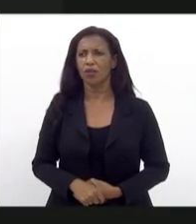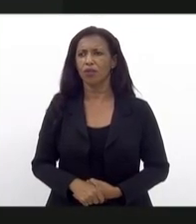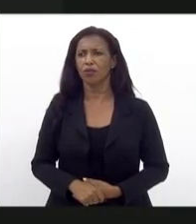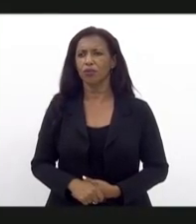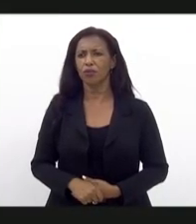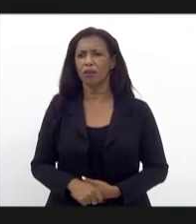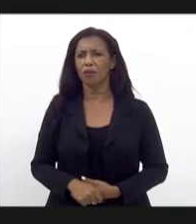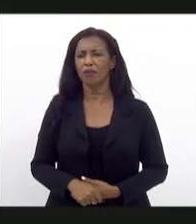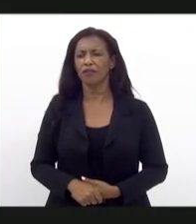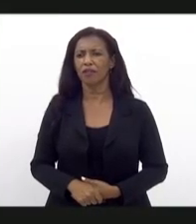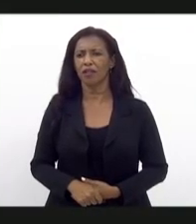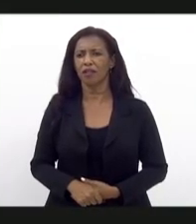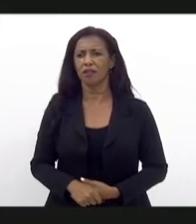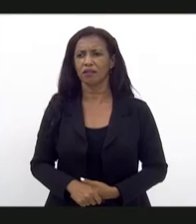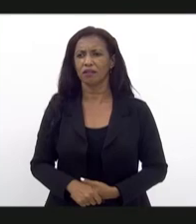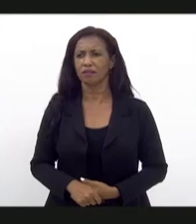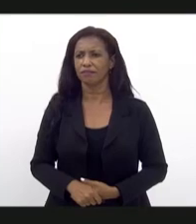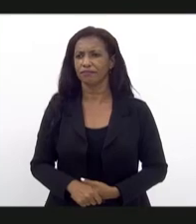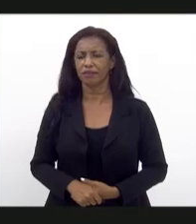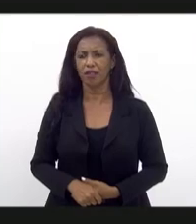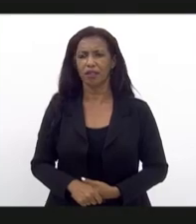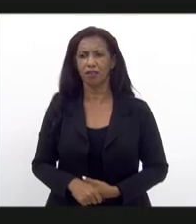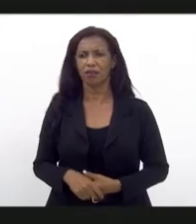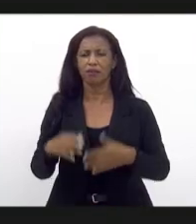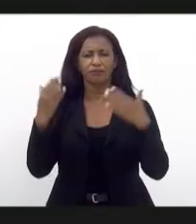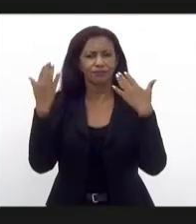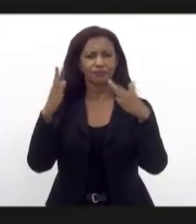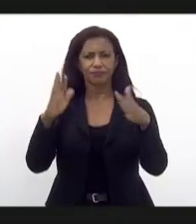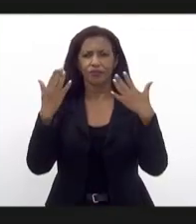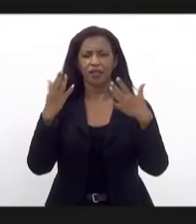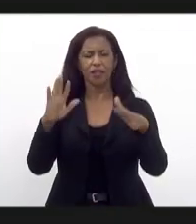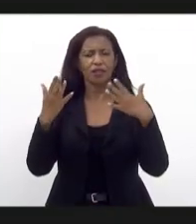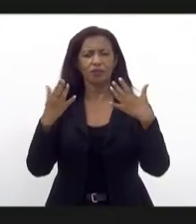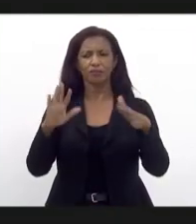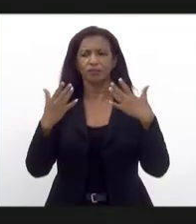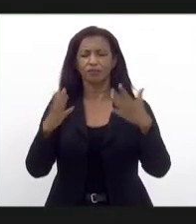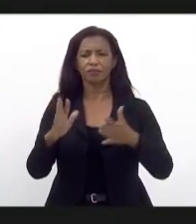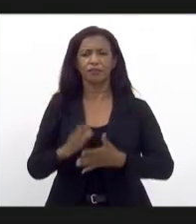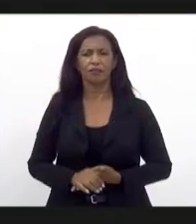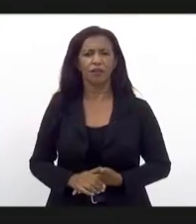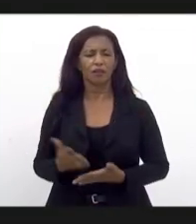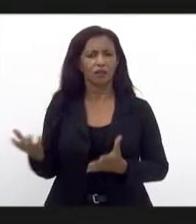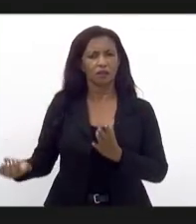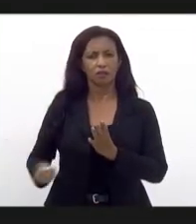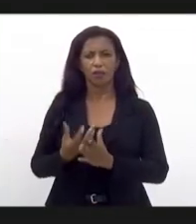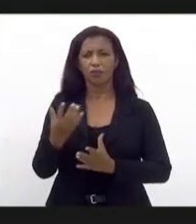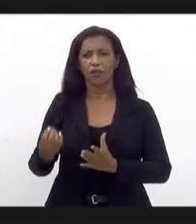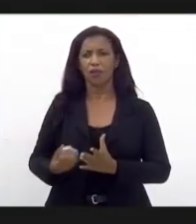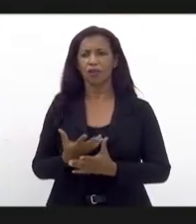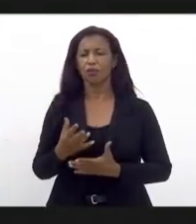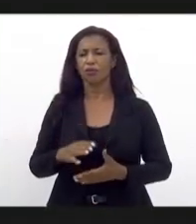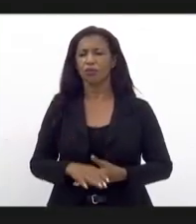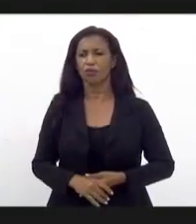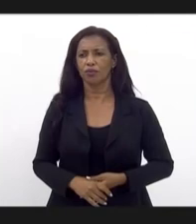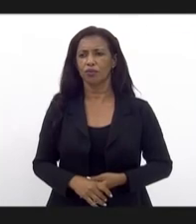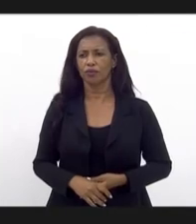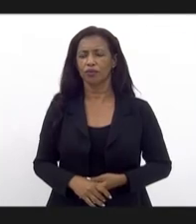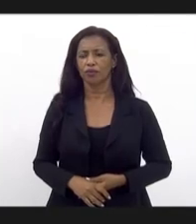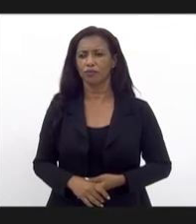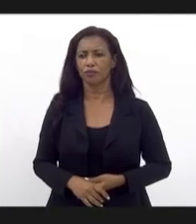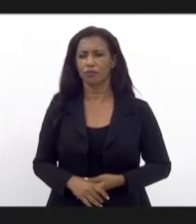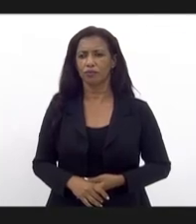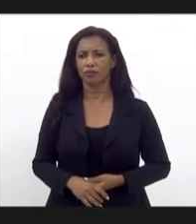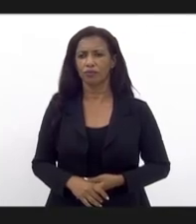por favor. Ô, meu presidente, parabéns aí pela iniciativa, prefeito Paz, que está batalhando todos em